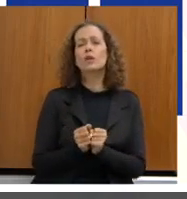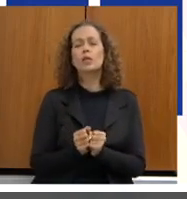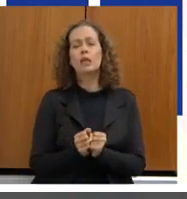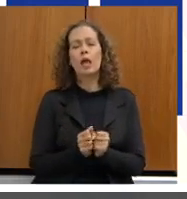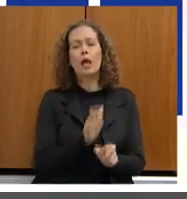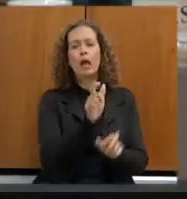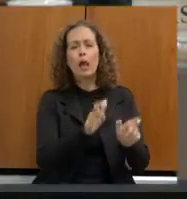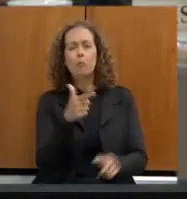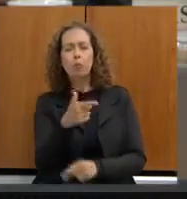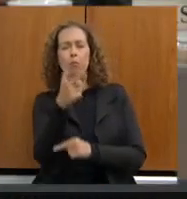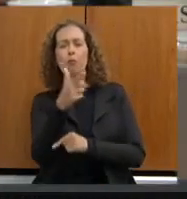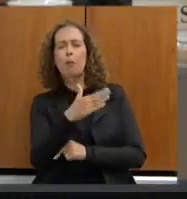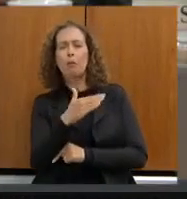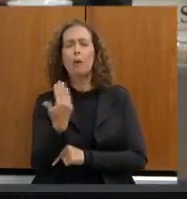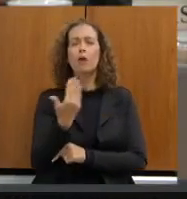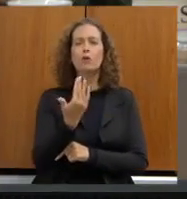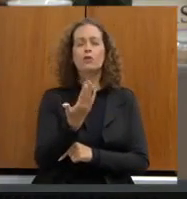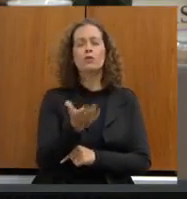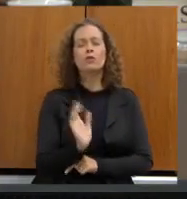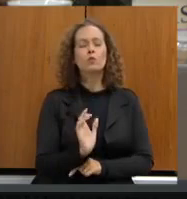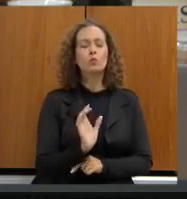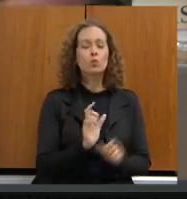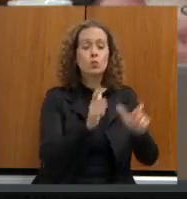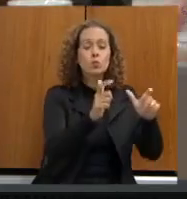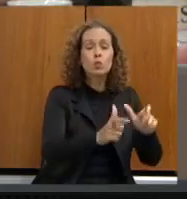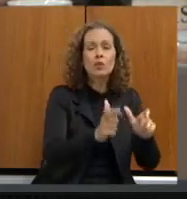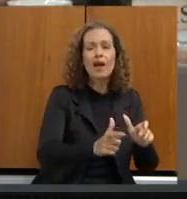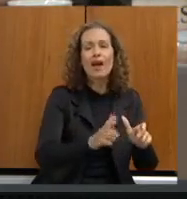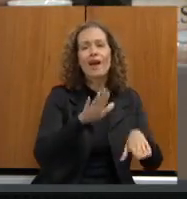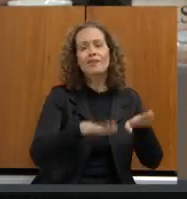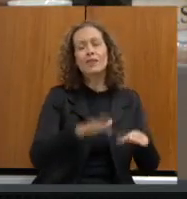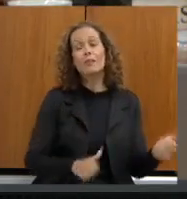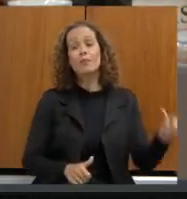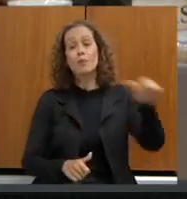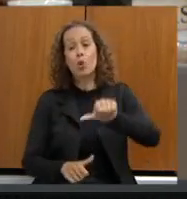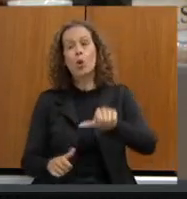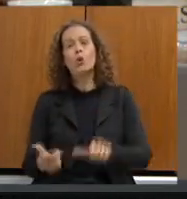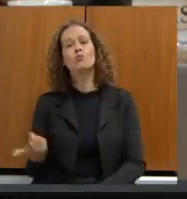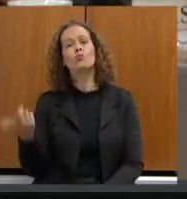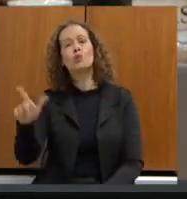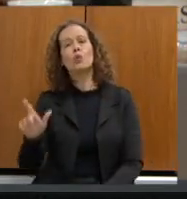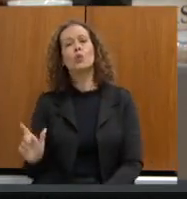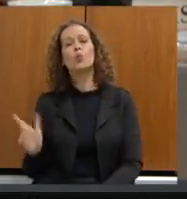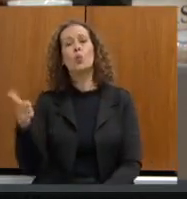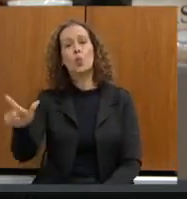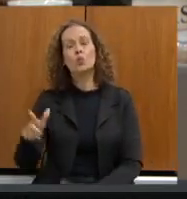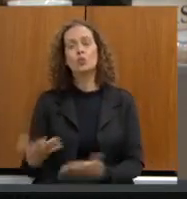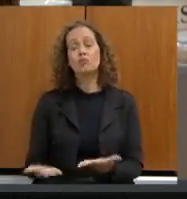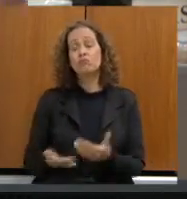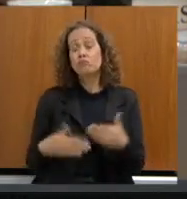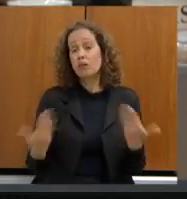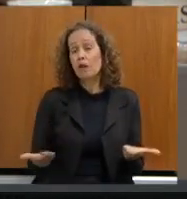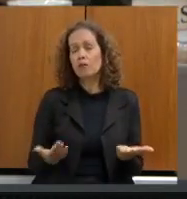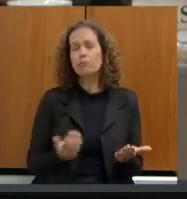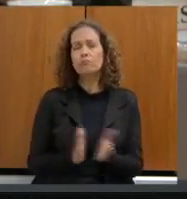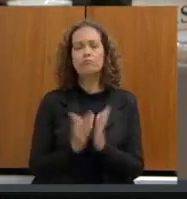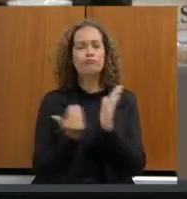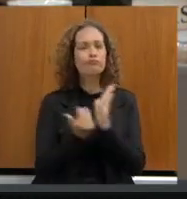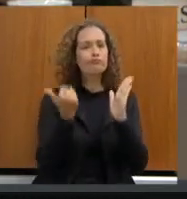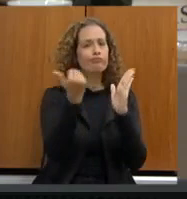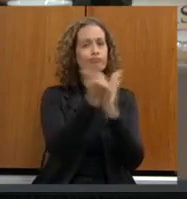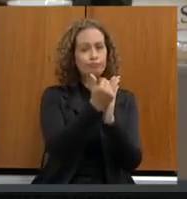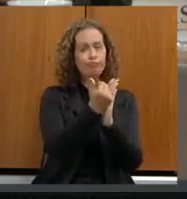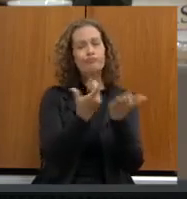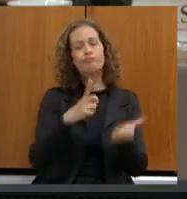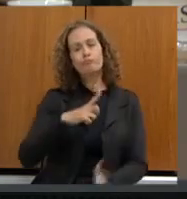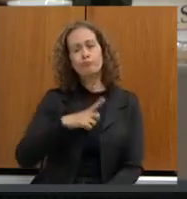pequeno ele é muito muito muito pior né Às vezes tem 23 anos aí que nosso município não tem um homicídio então dá um aumento muito grande em